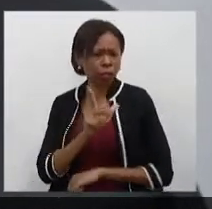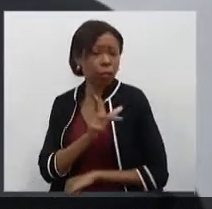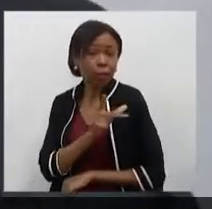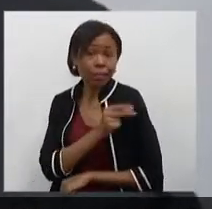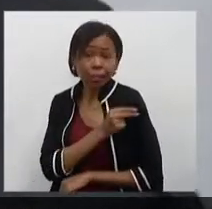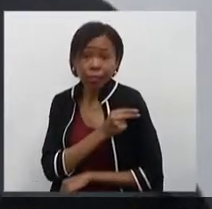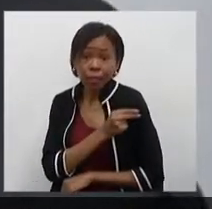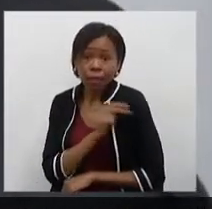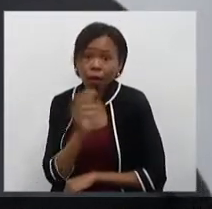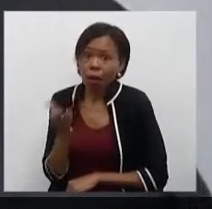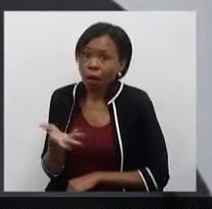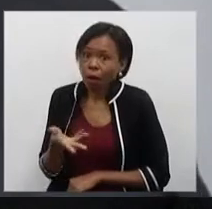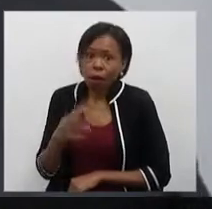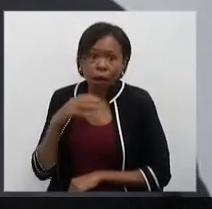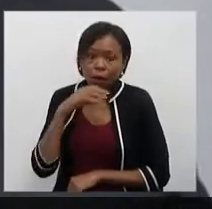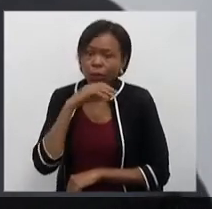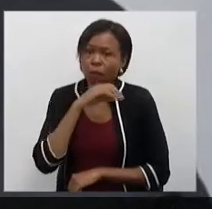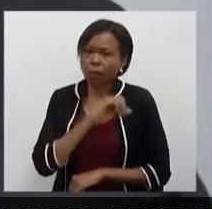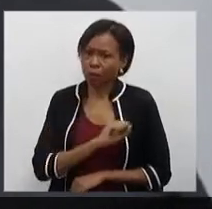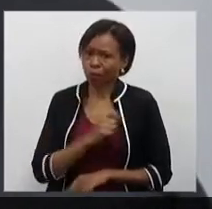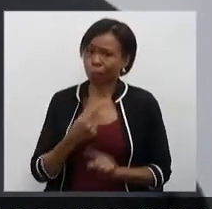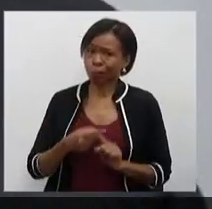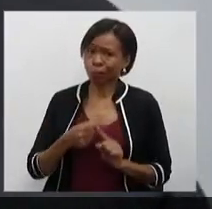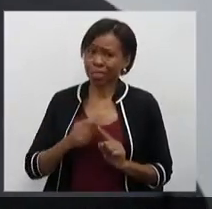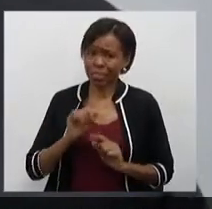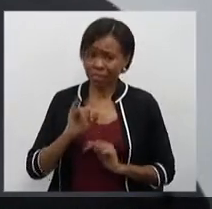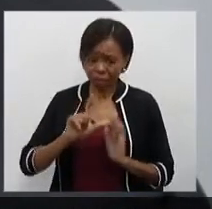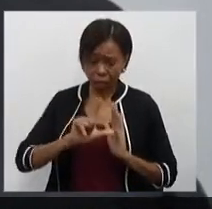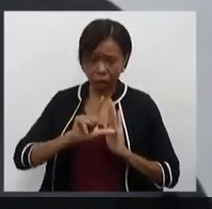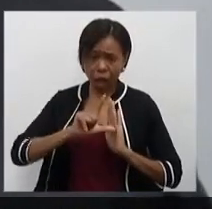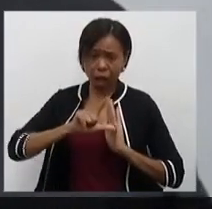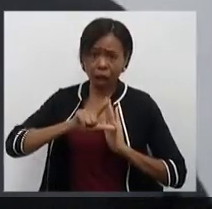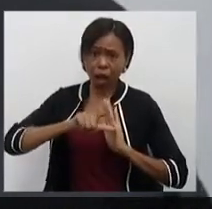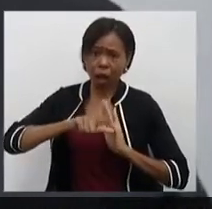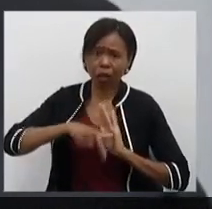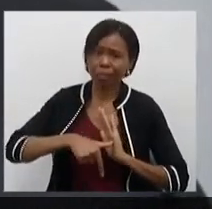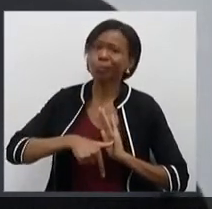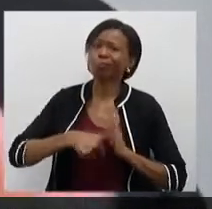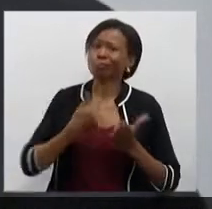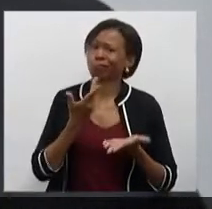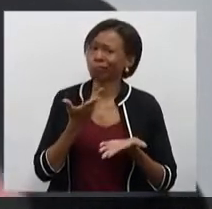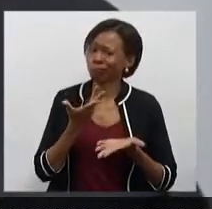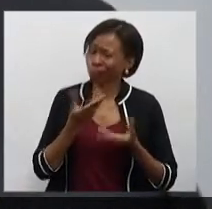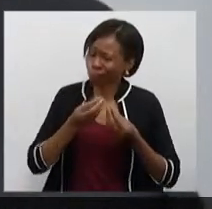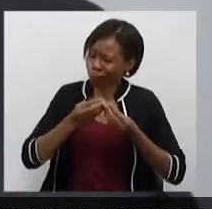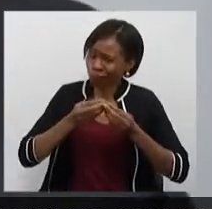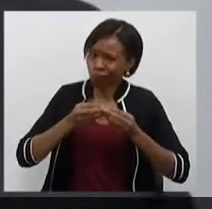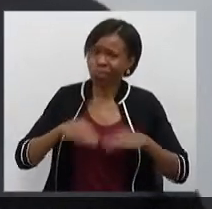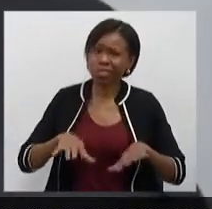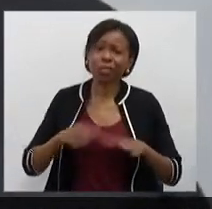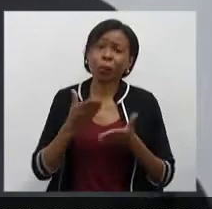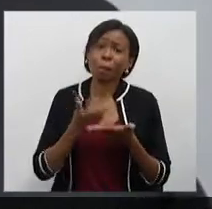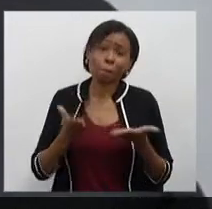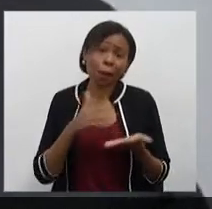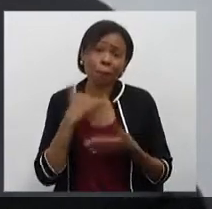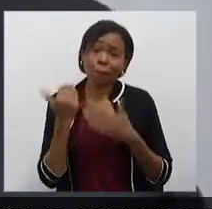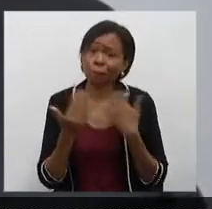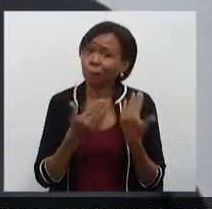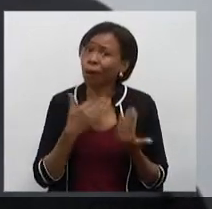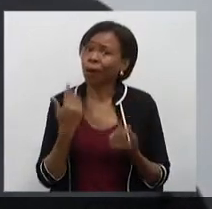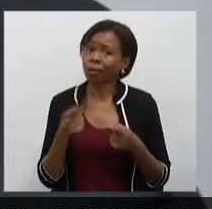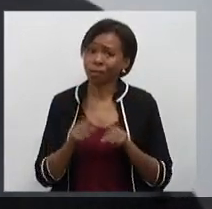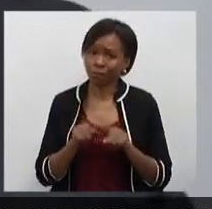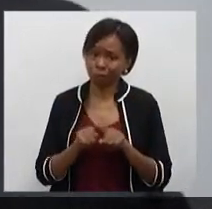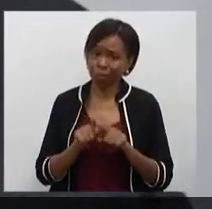vacina, a gente pode ter muitas perdas. Como disse o nosso presidente, professor Wendel, que perdeu um amigo por falta da